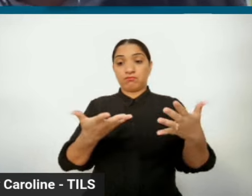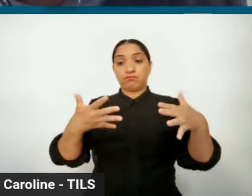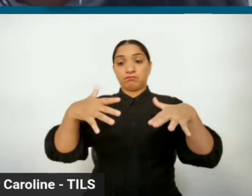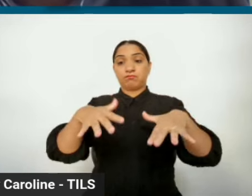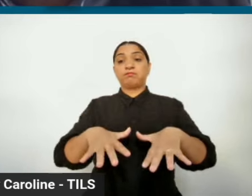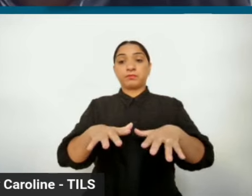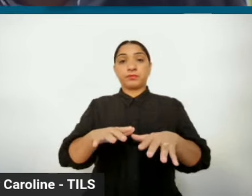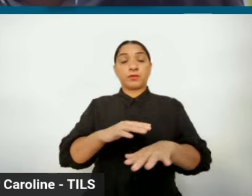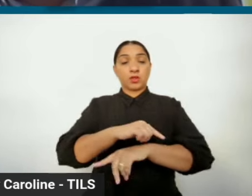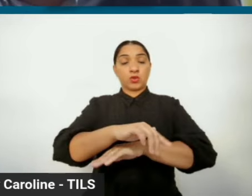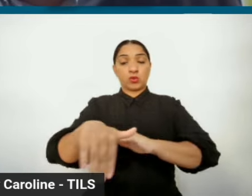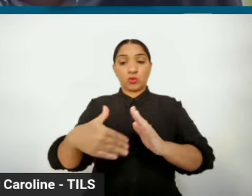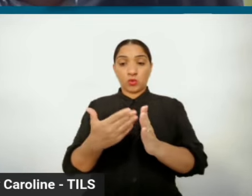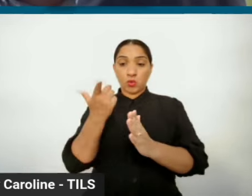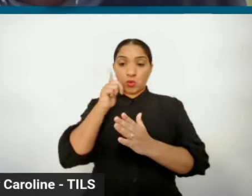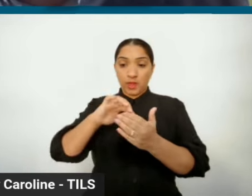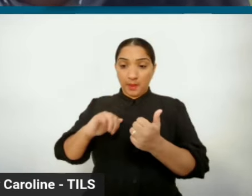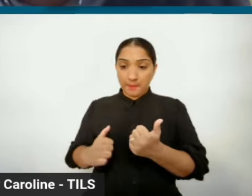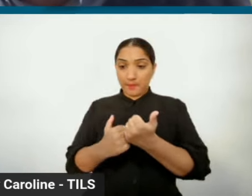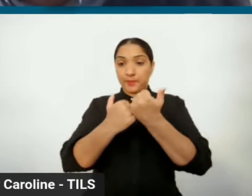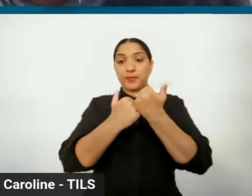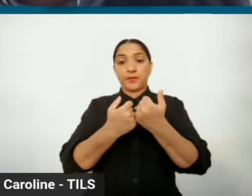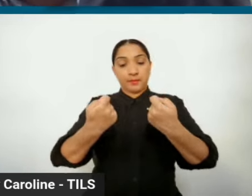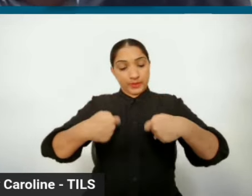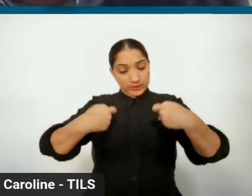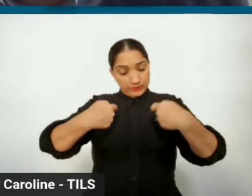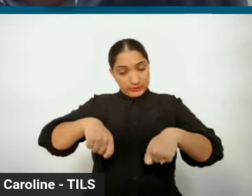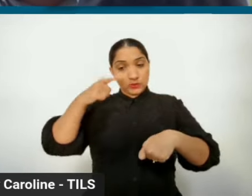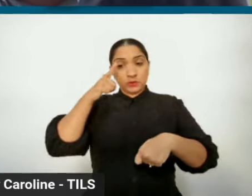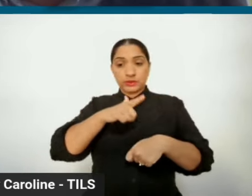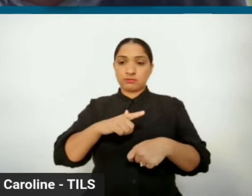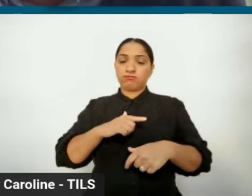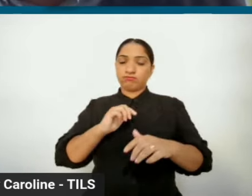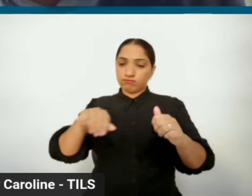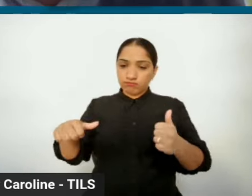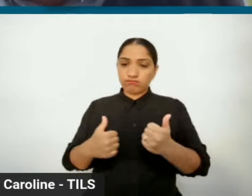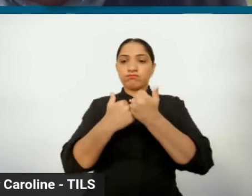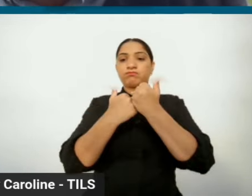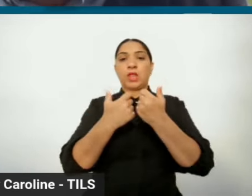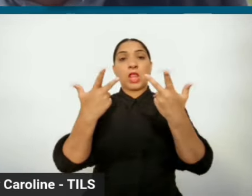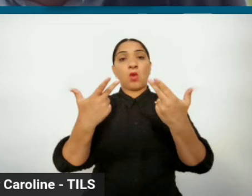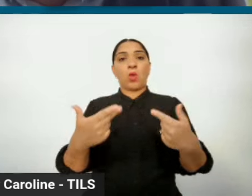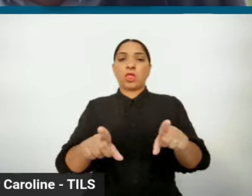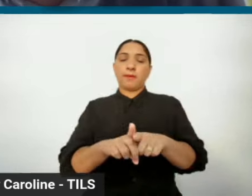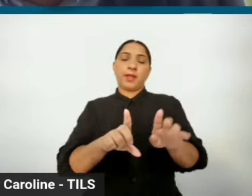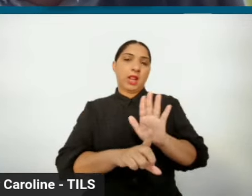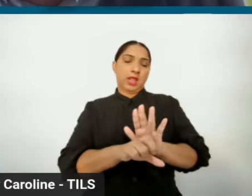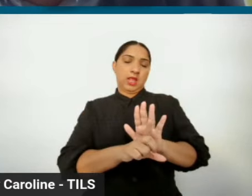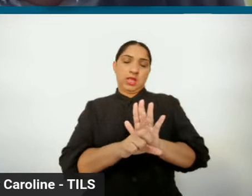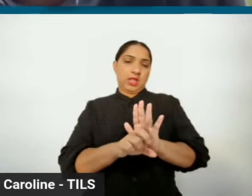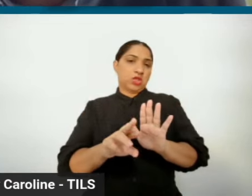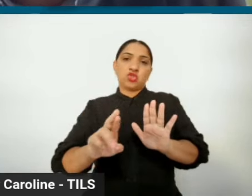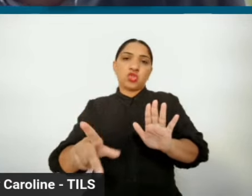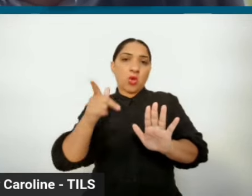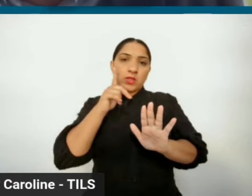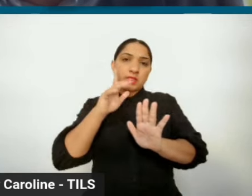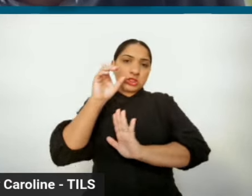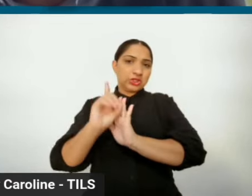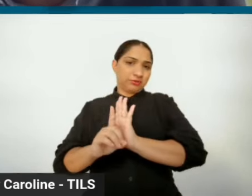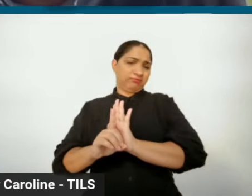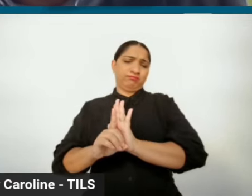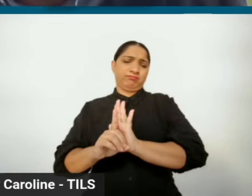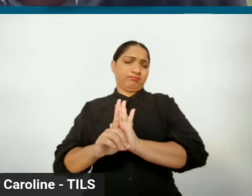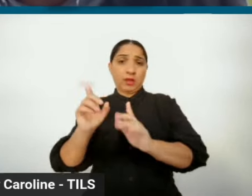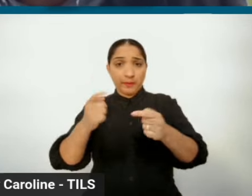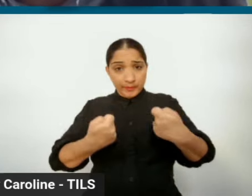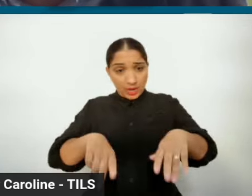medidas, todos os apoios, enfim, garantir o que está na legislação. Não é só garantir o direito, mas temos que ter programas, temos que